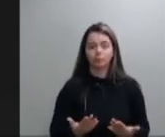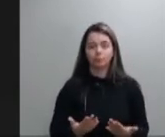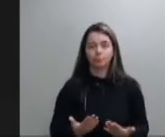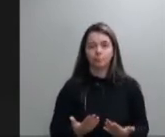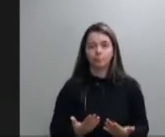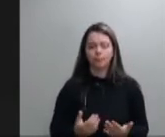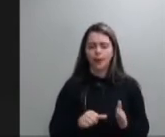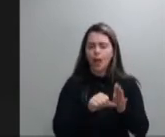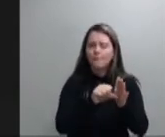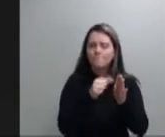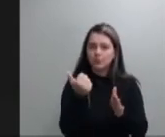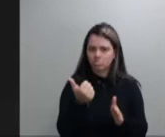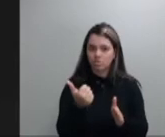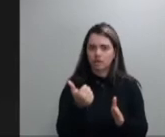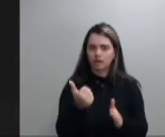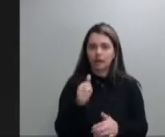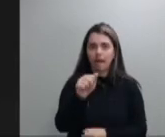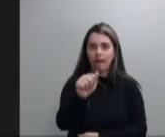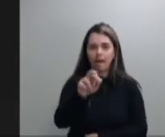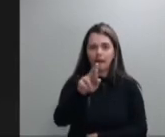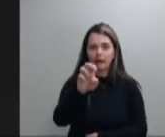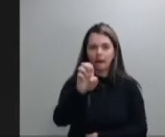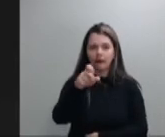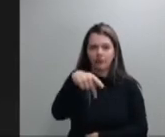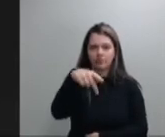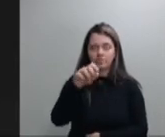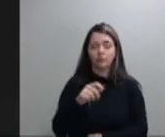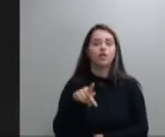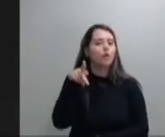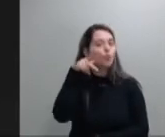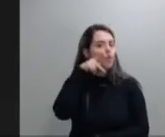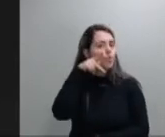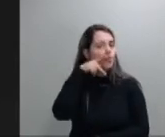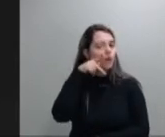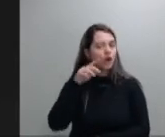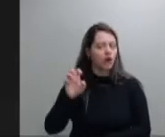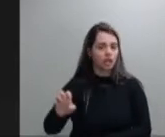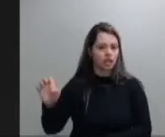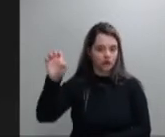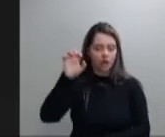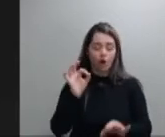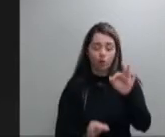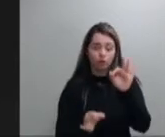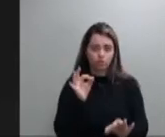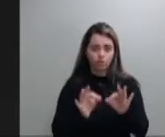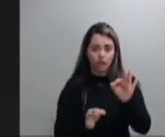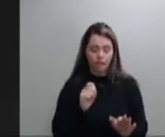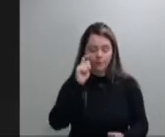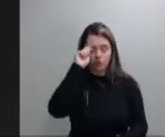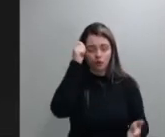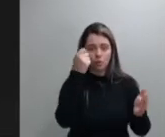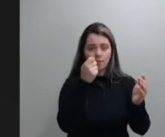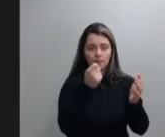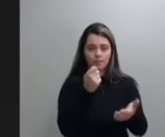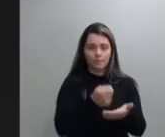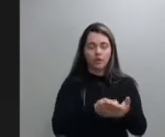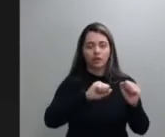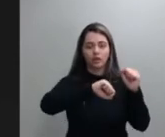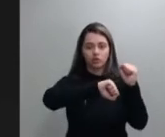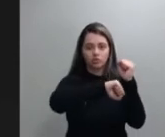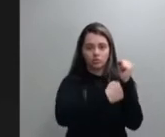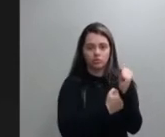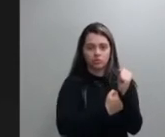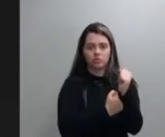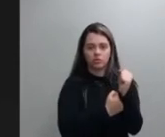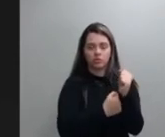o primeiro aresto proferido pelo tribunal de justiça do estado do Piauí no julgamento do mandato de segurança em que concedeu a ordem para